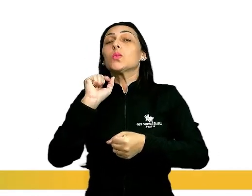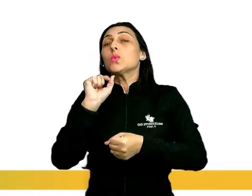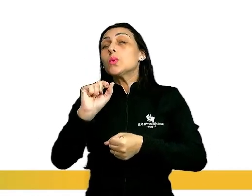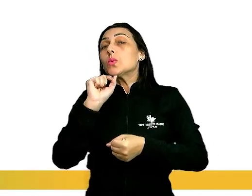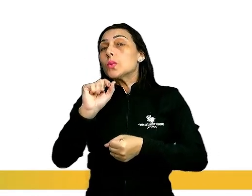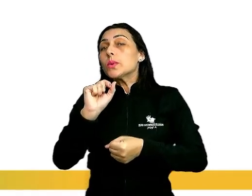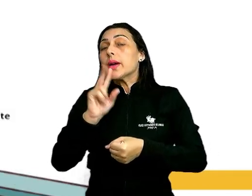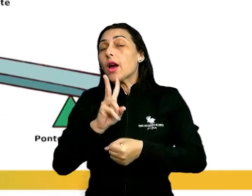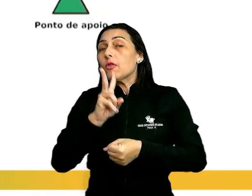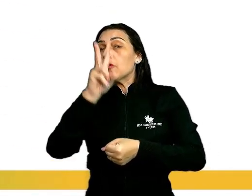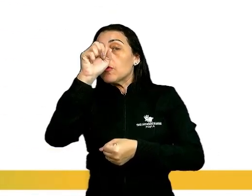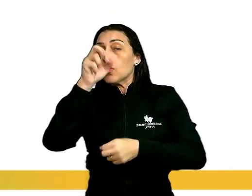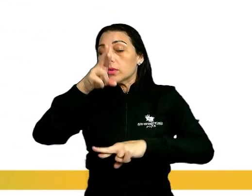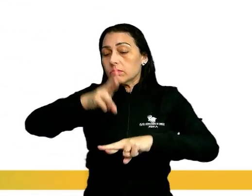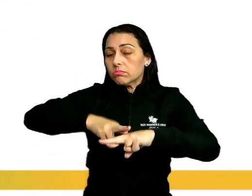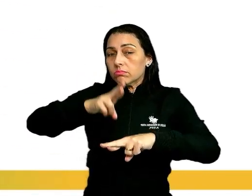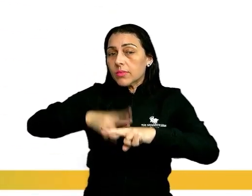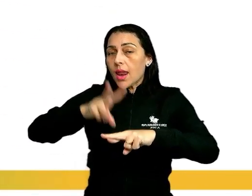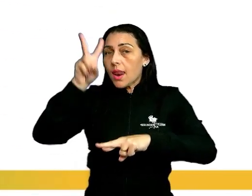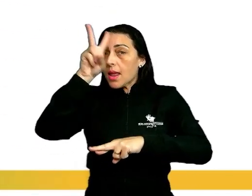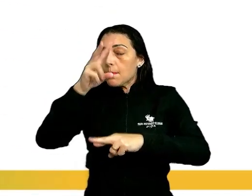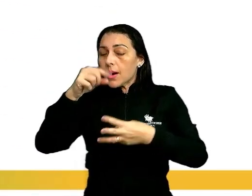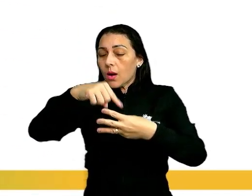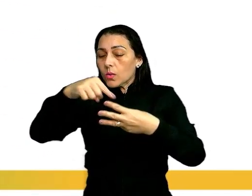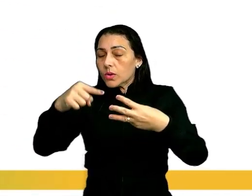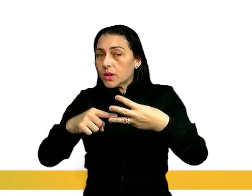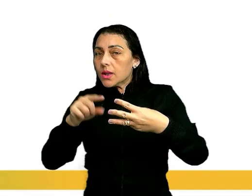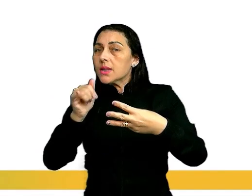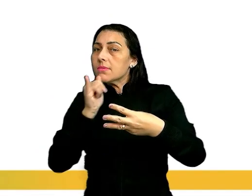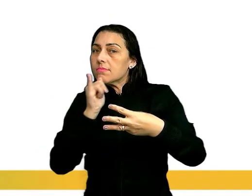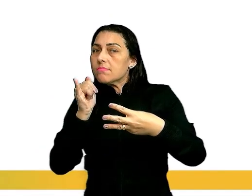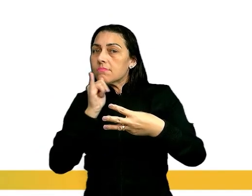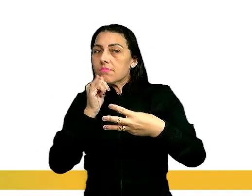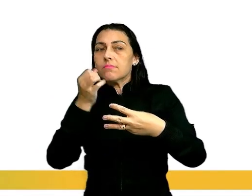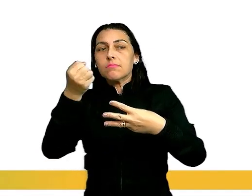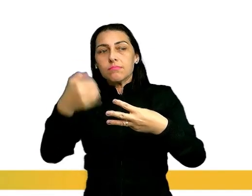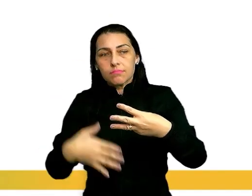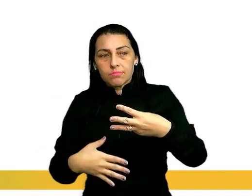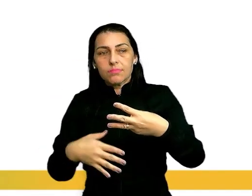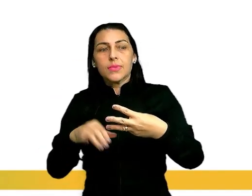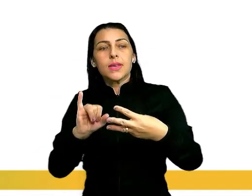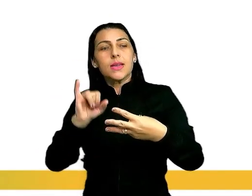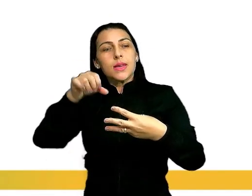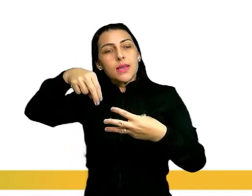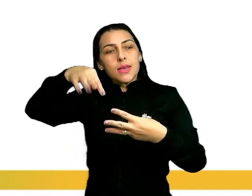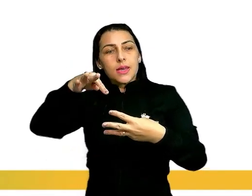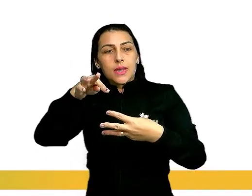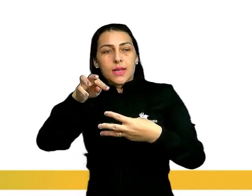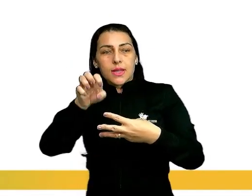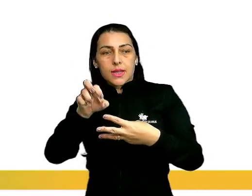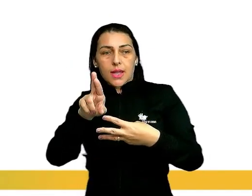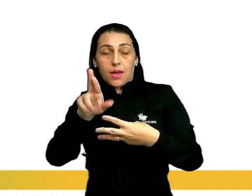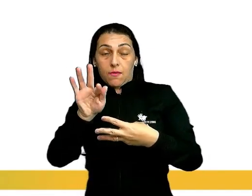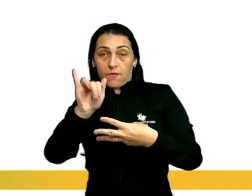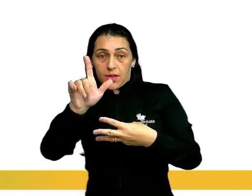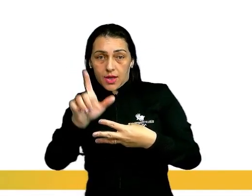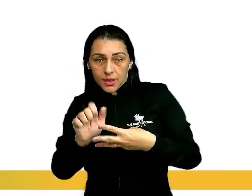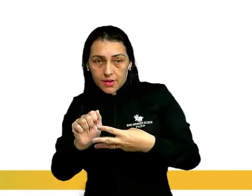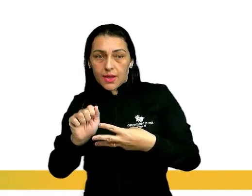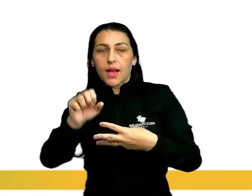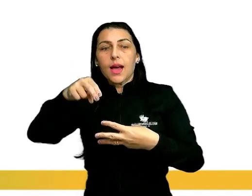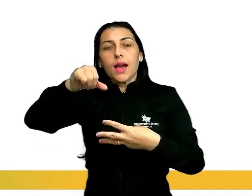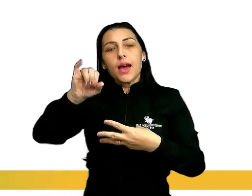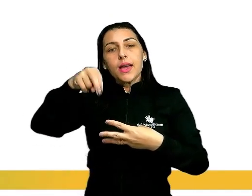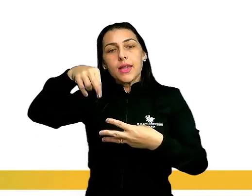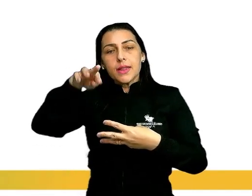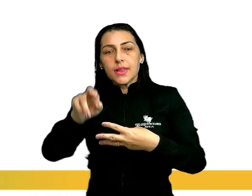lembrar dos três exemplos das alavancas que nós mencionamos né a interfixa a interresistente e a